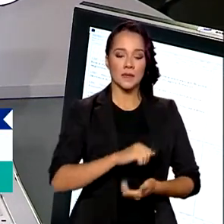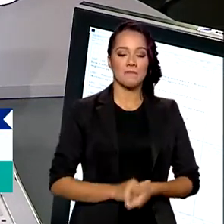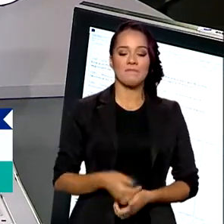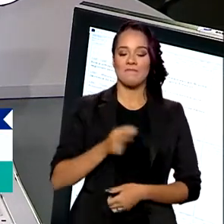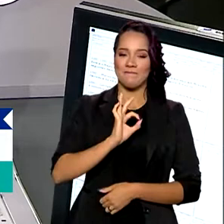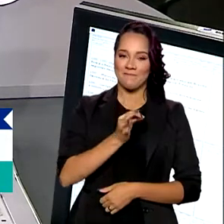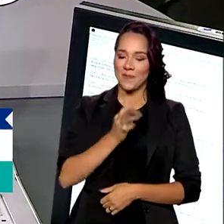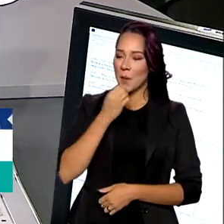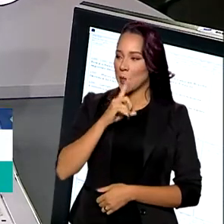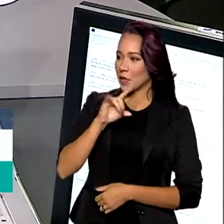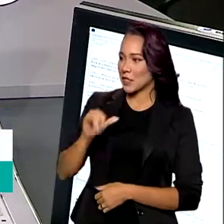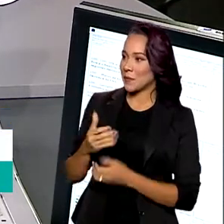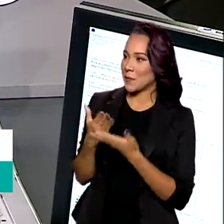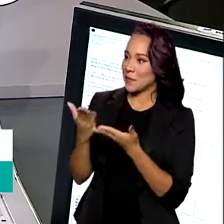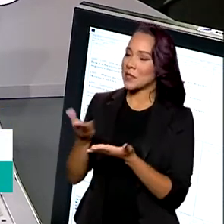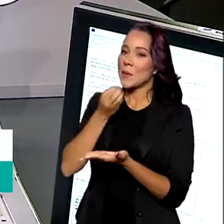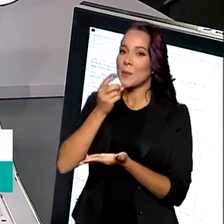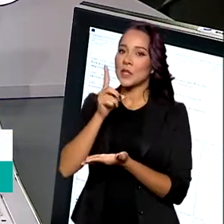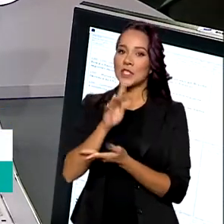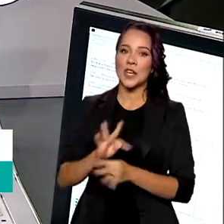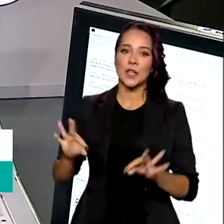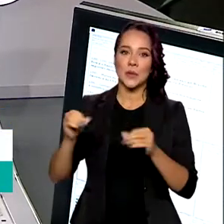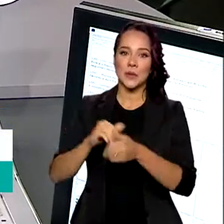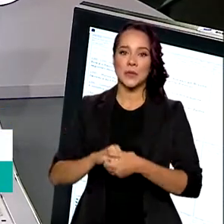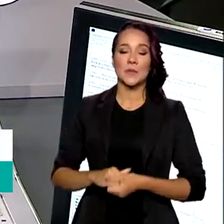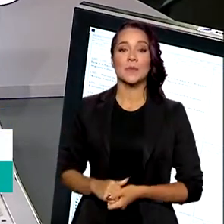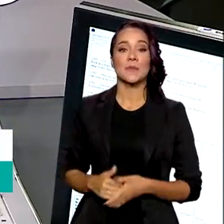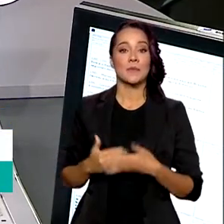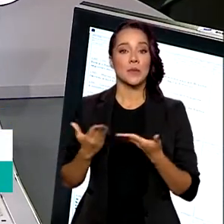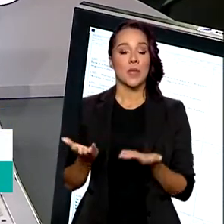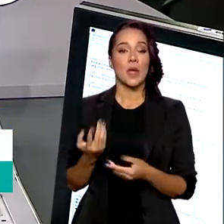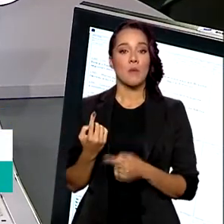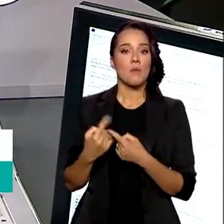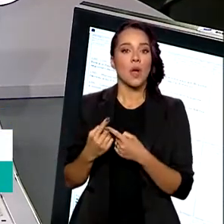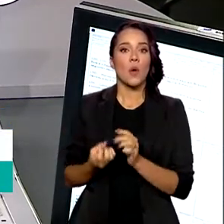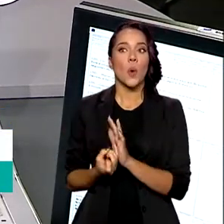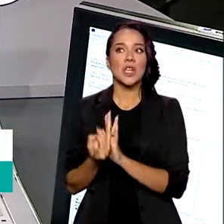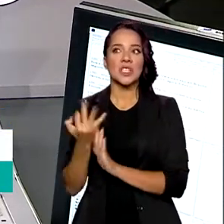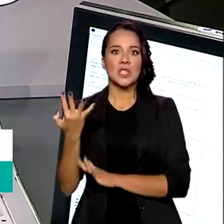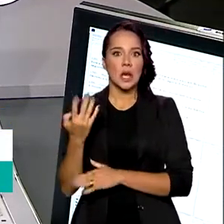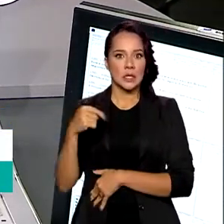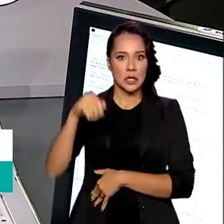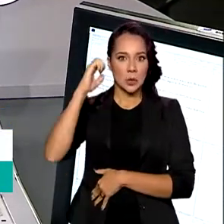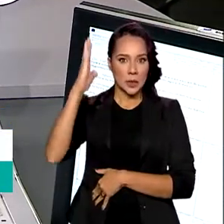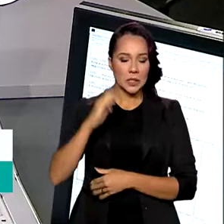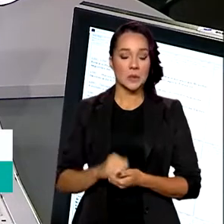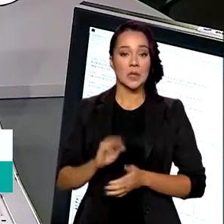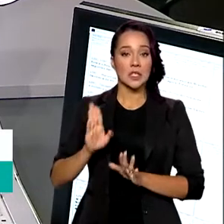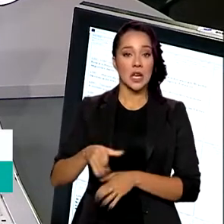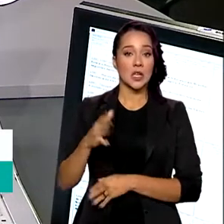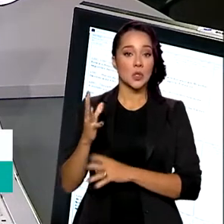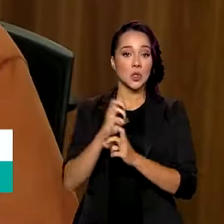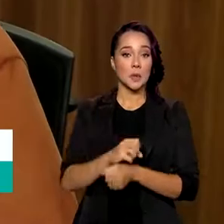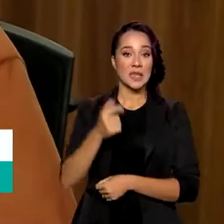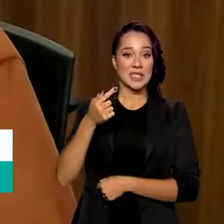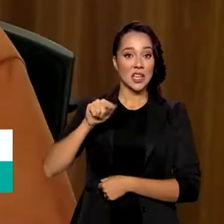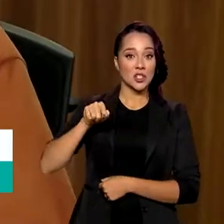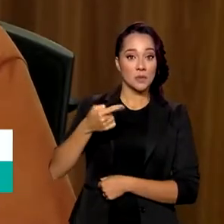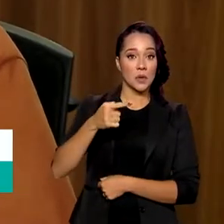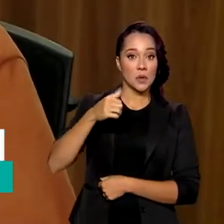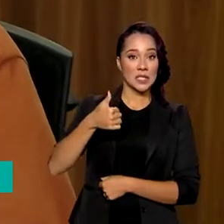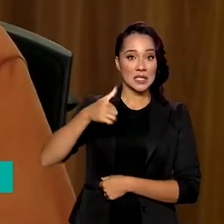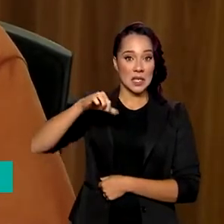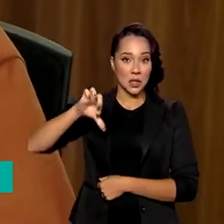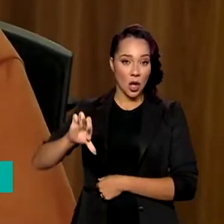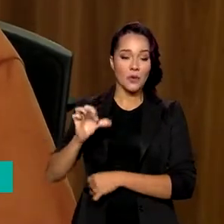mesmo e assim vai dia para você Monique Bom dia a todos Olha por causa do número de casos no país ação 7.019